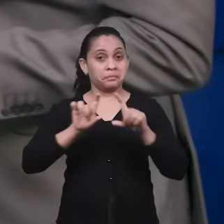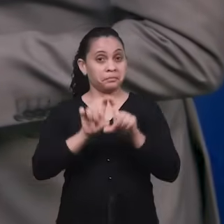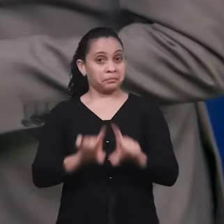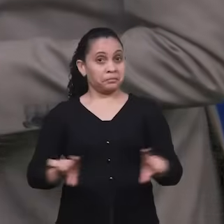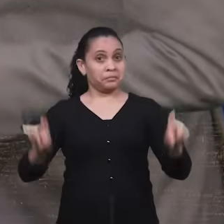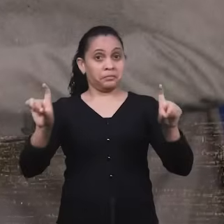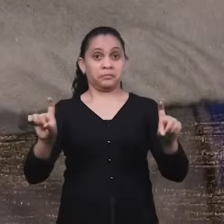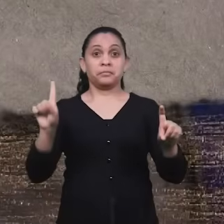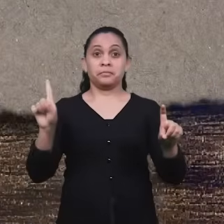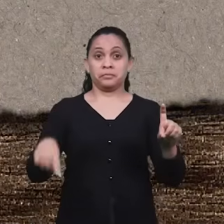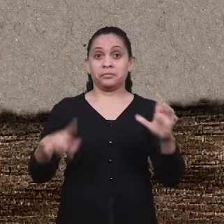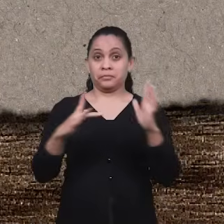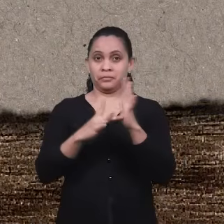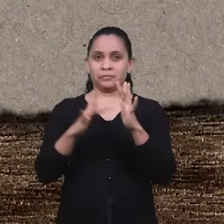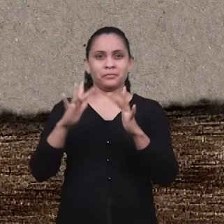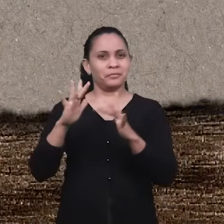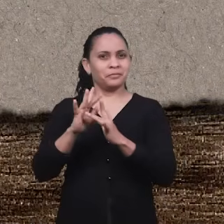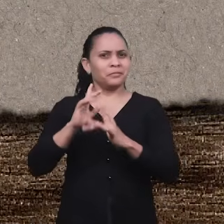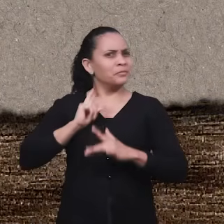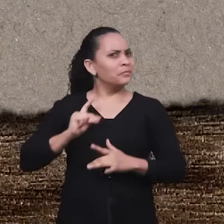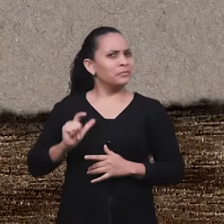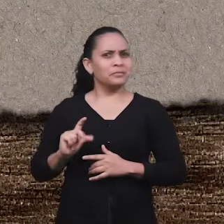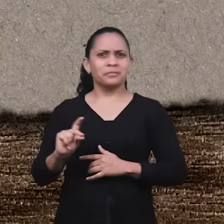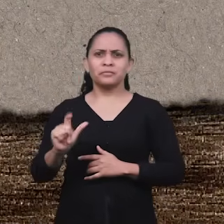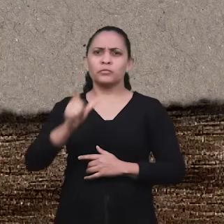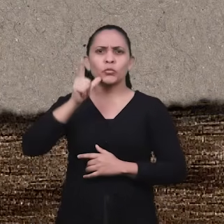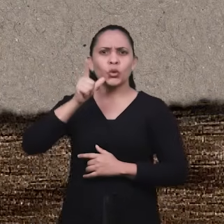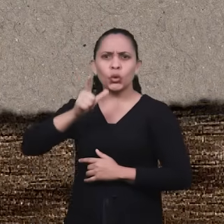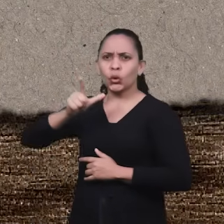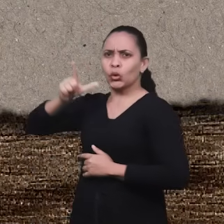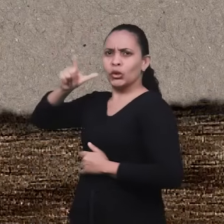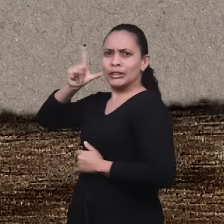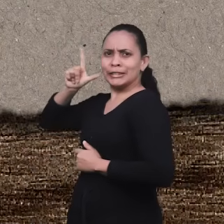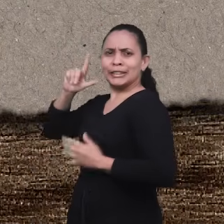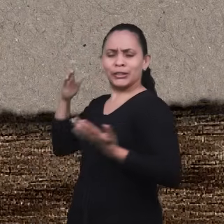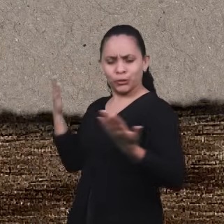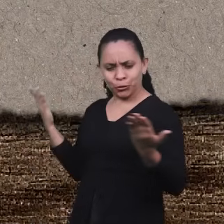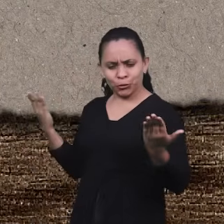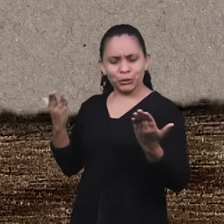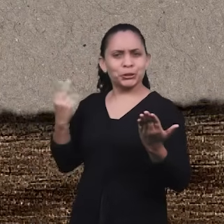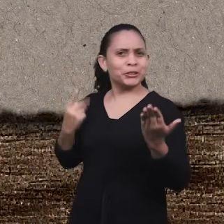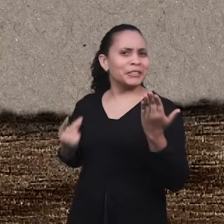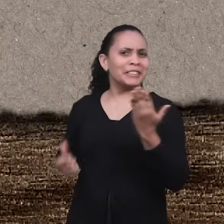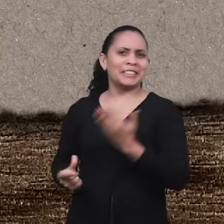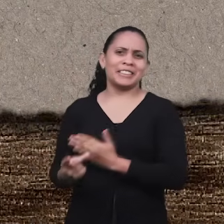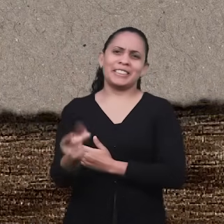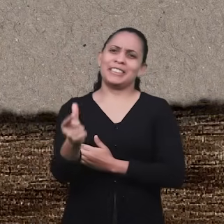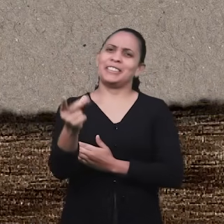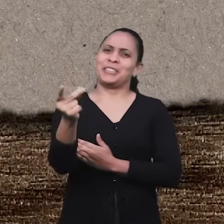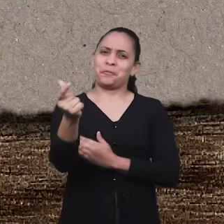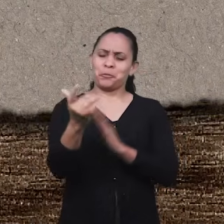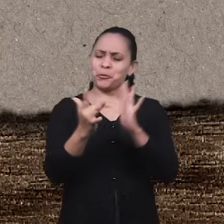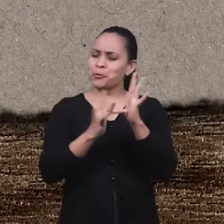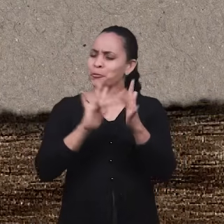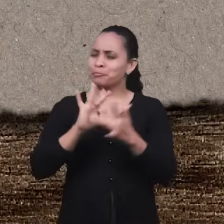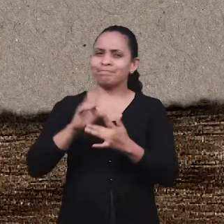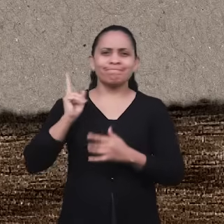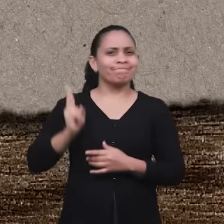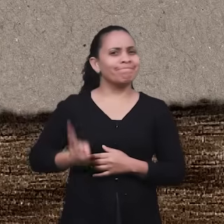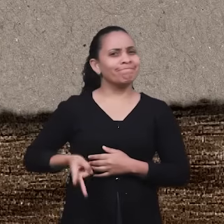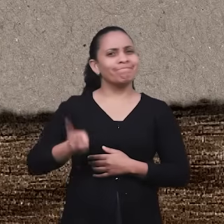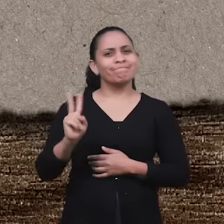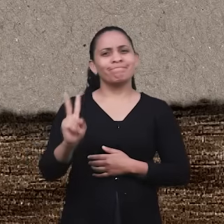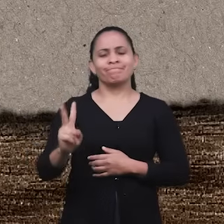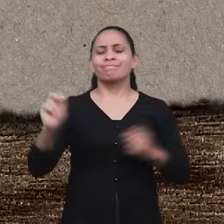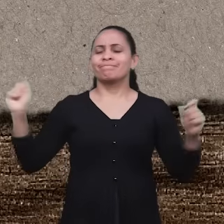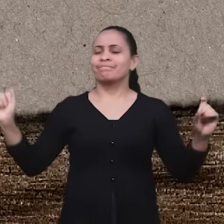agora, Jesus Cristo é o mesmo ontem e hoje e eternamente.